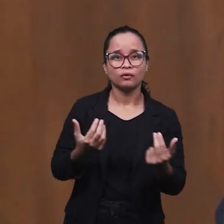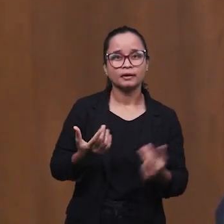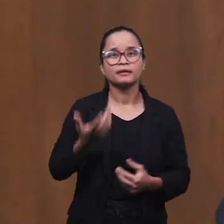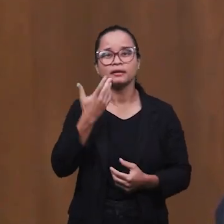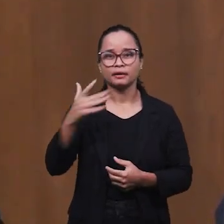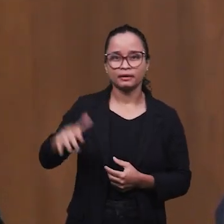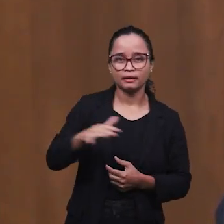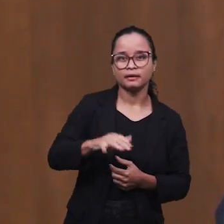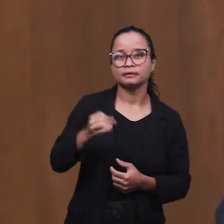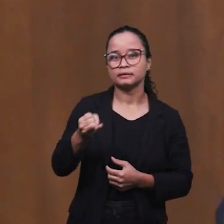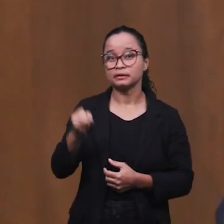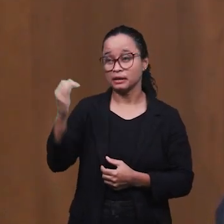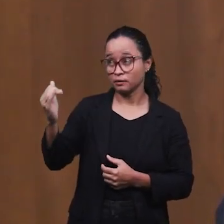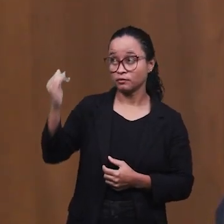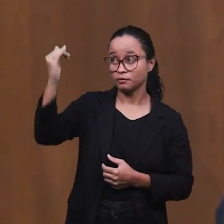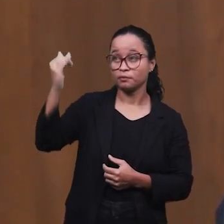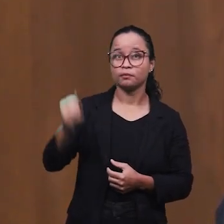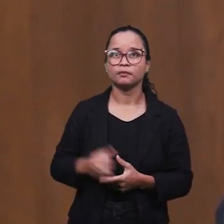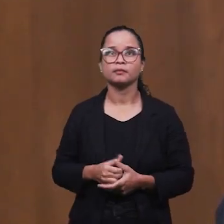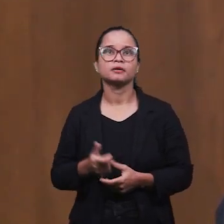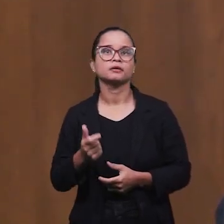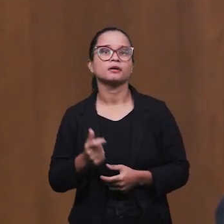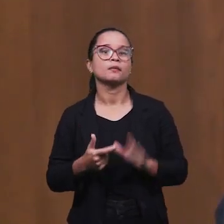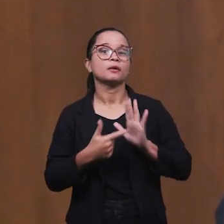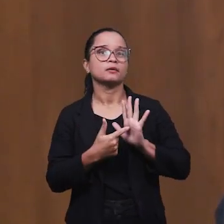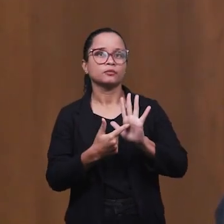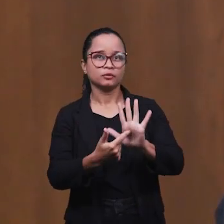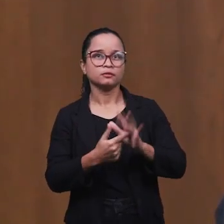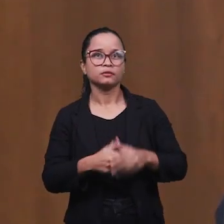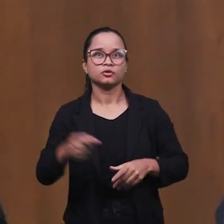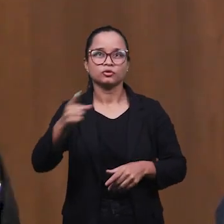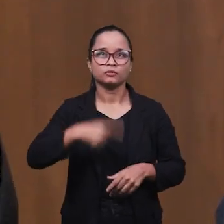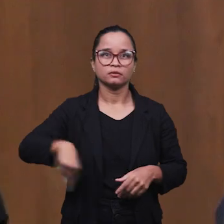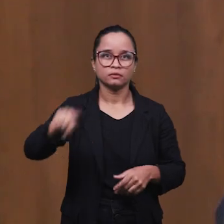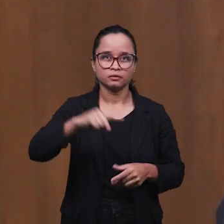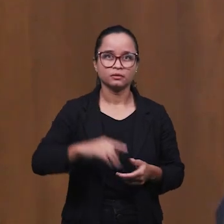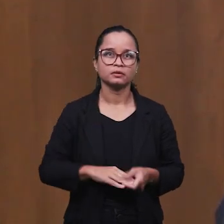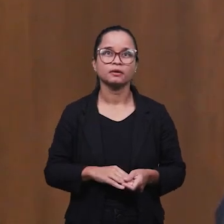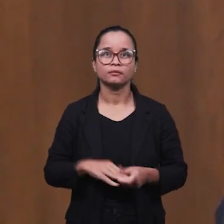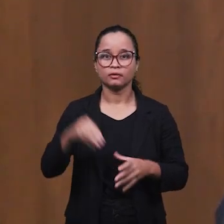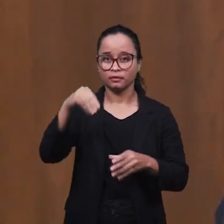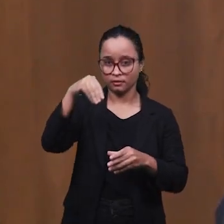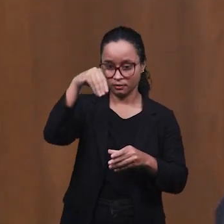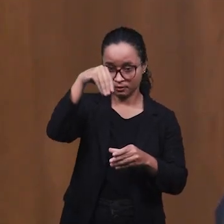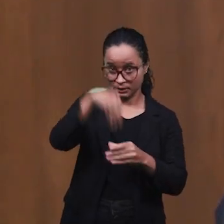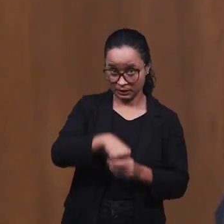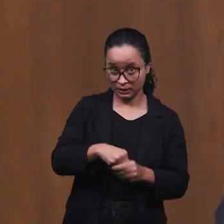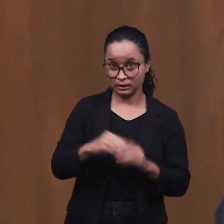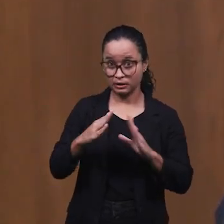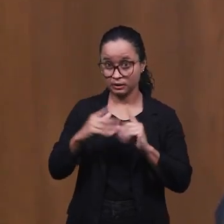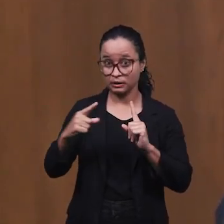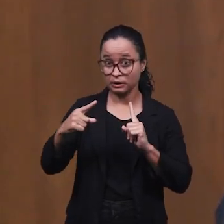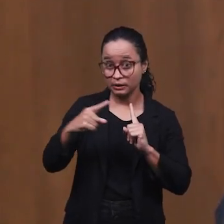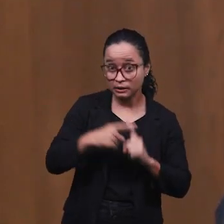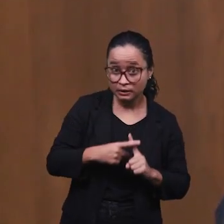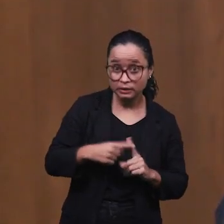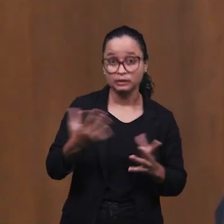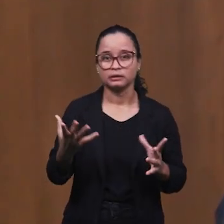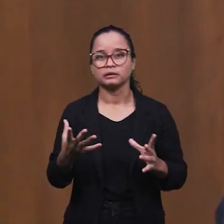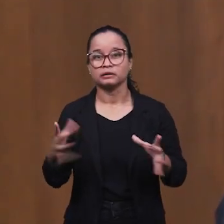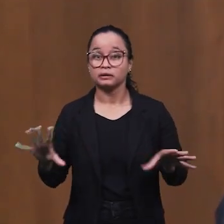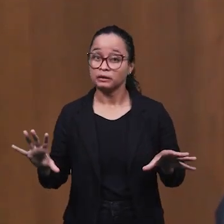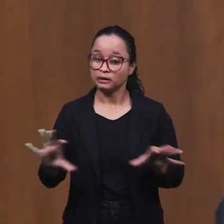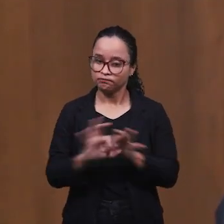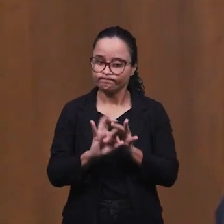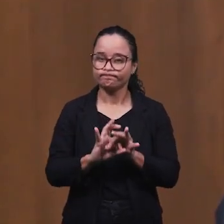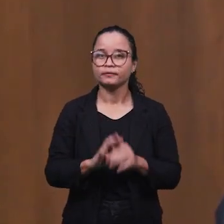for adulto, para poder mostrar que nós realmente temos na igreja a integração. O outro aspecto é que